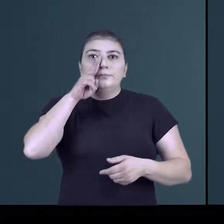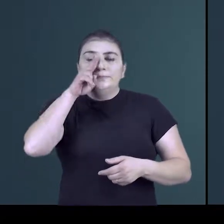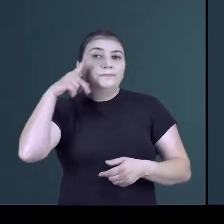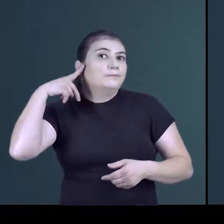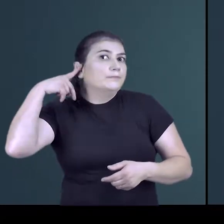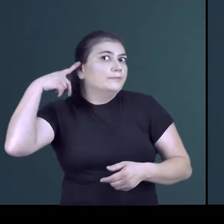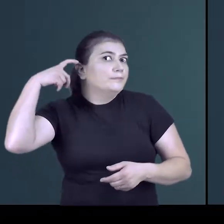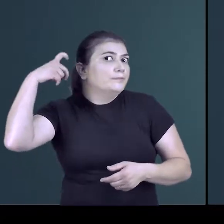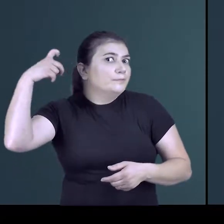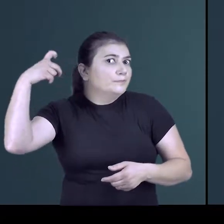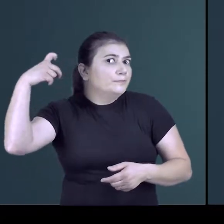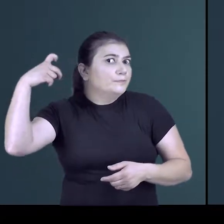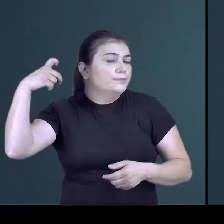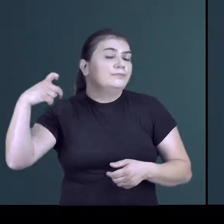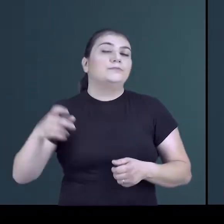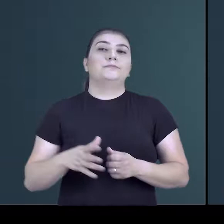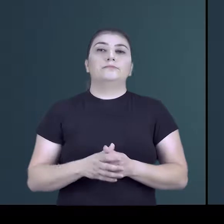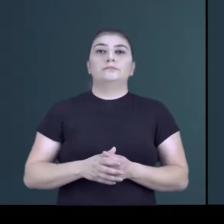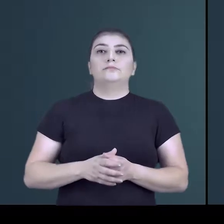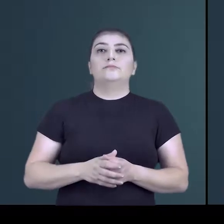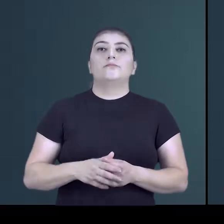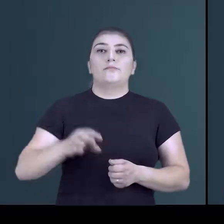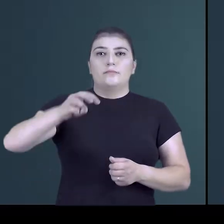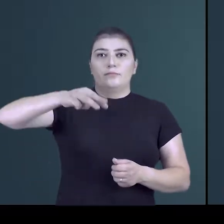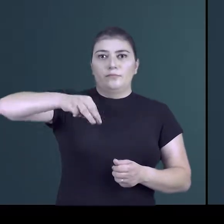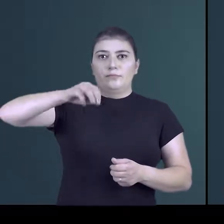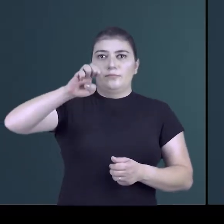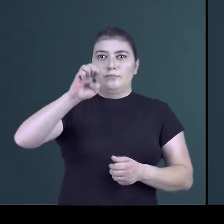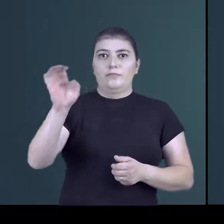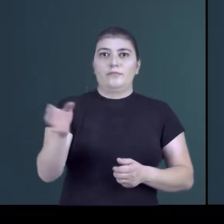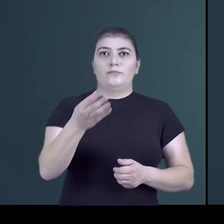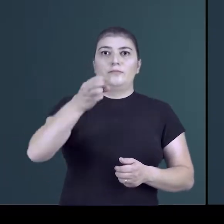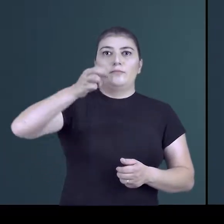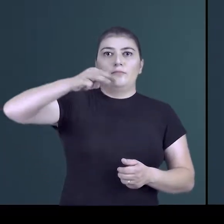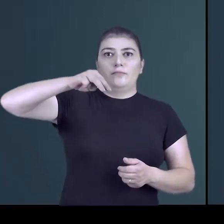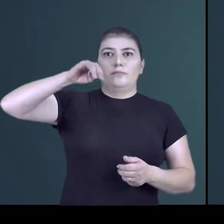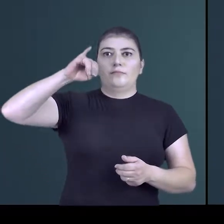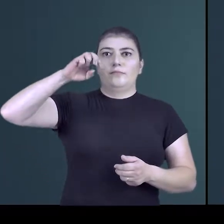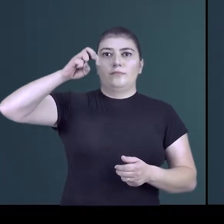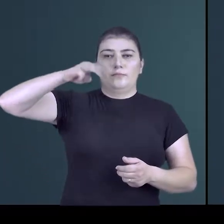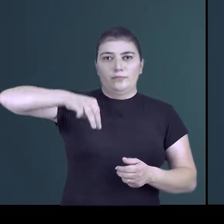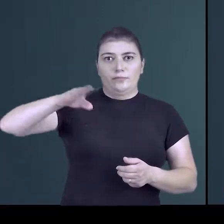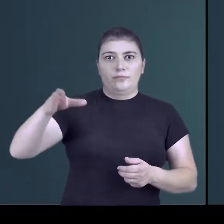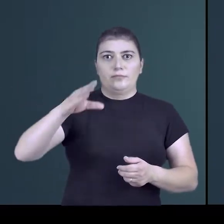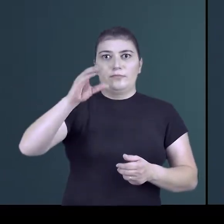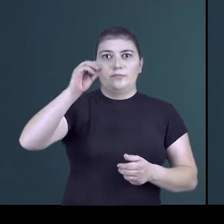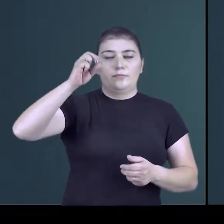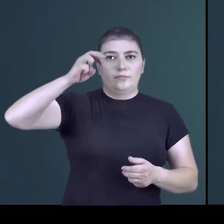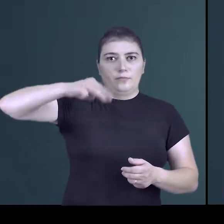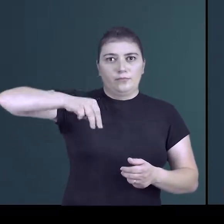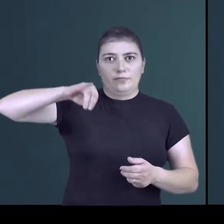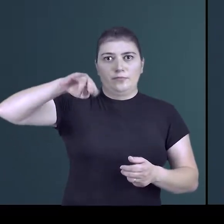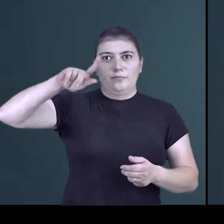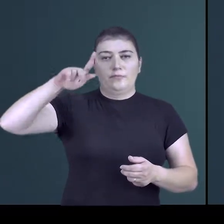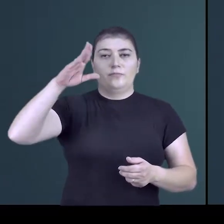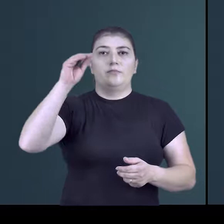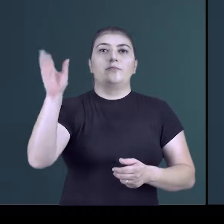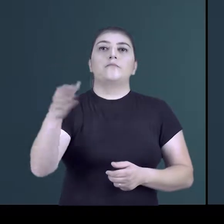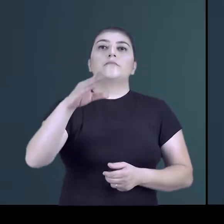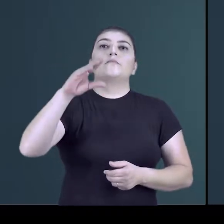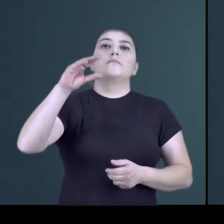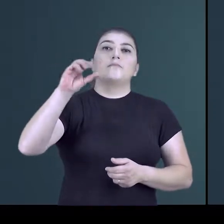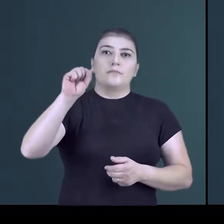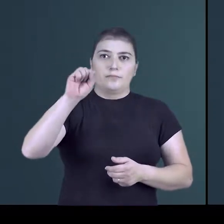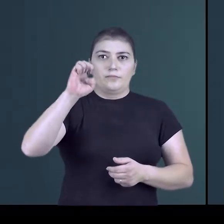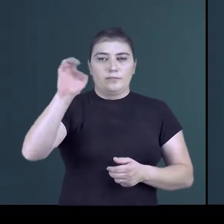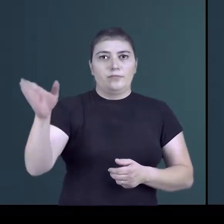forte. Verificamos. Me, mim, comigo. Te, ti, contigo.